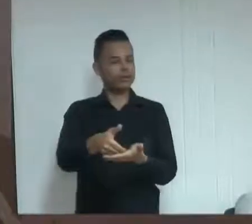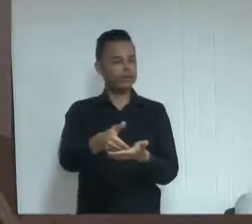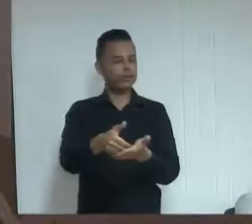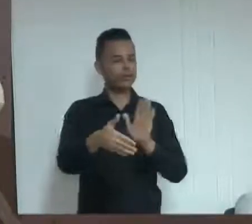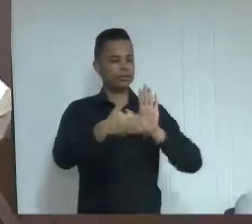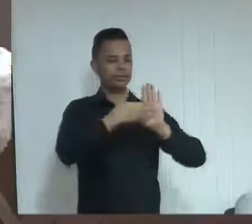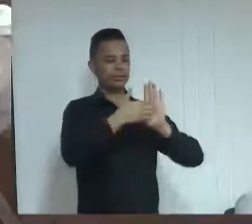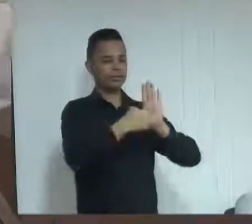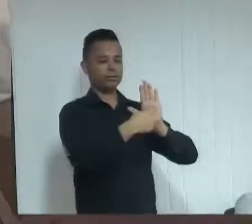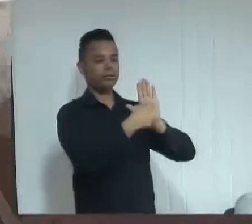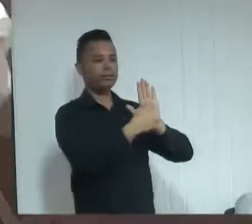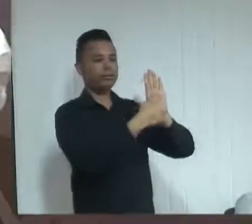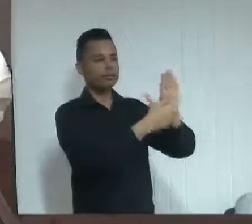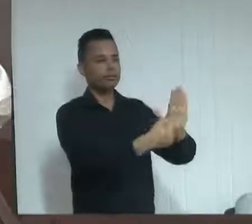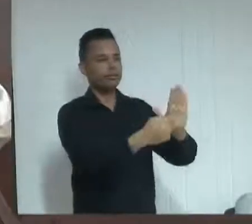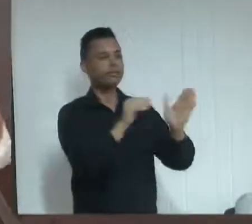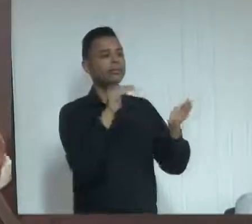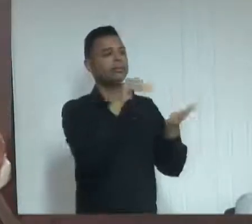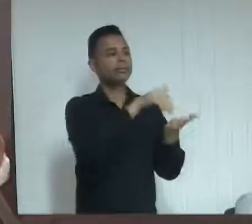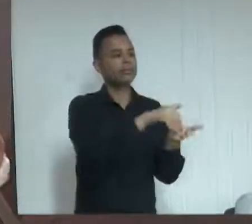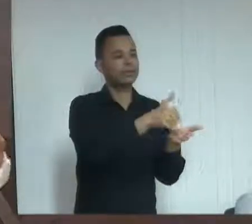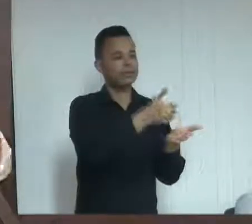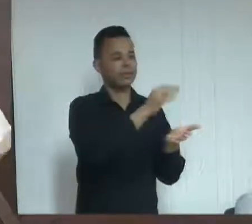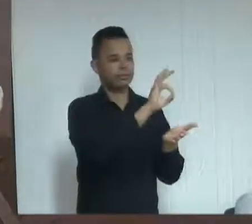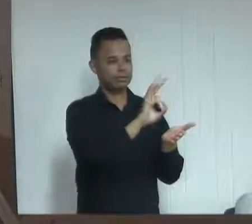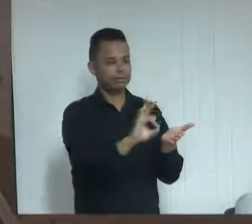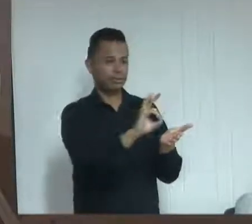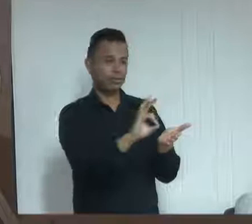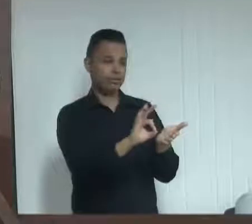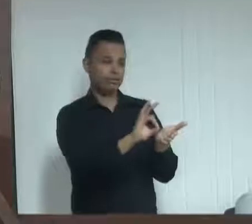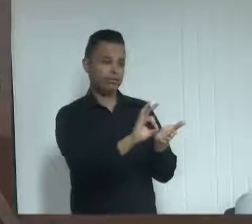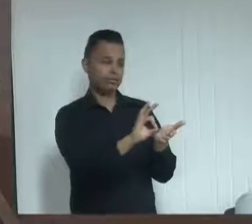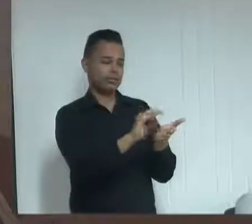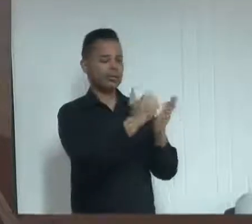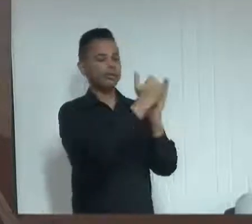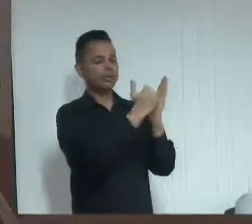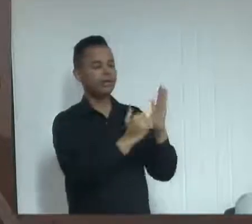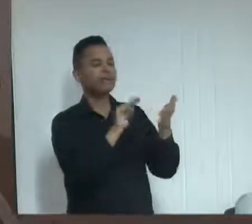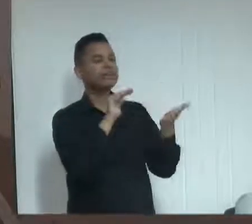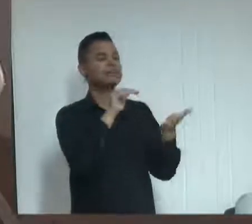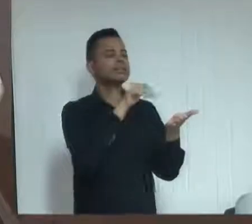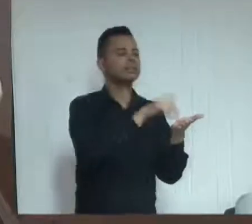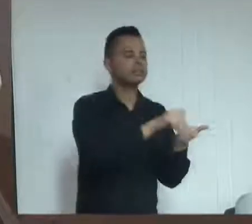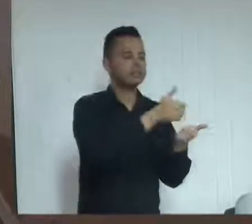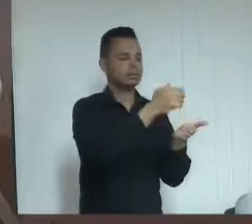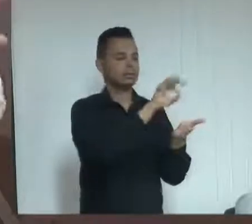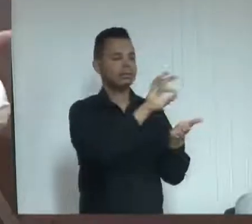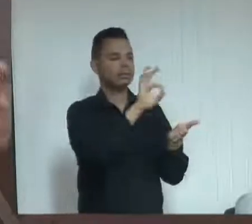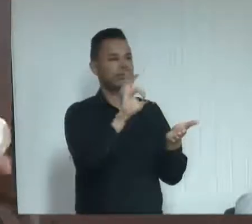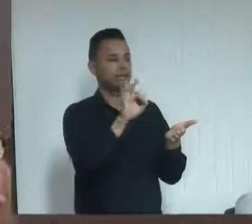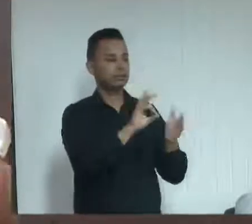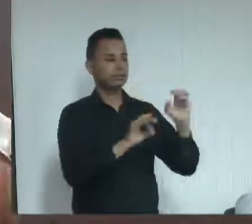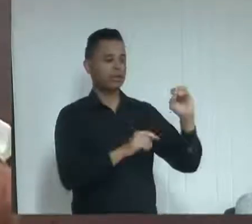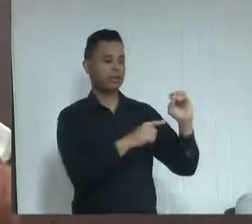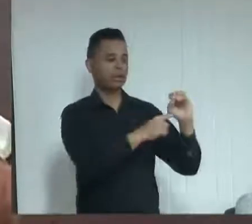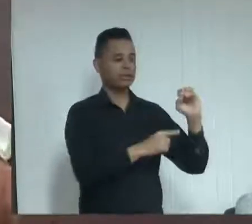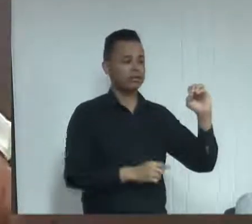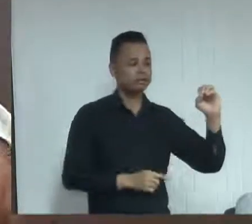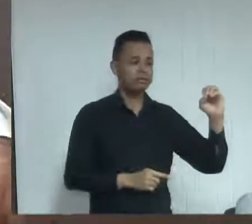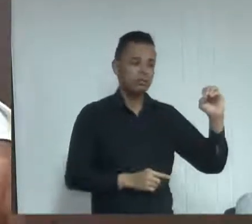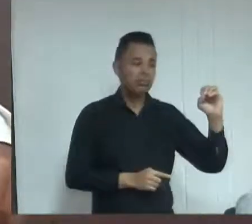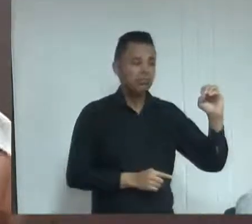Proposta atual, até 10% de desconto. O até 10%, a gente está votando que pode ser 0 de